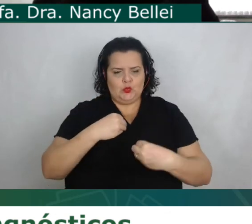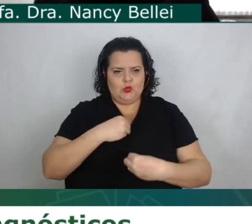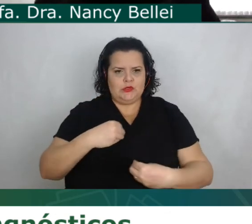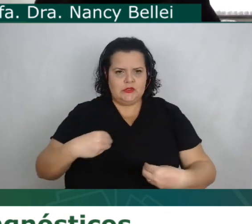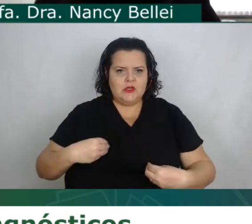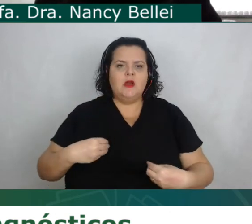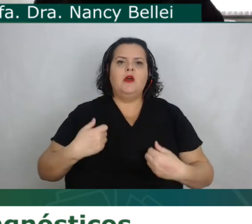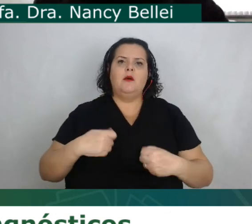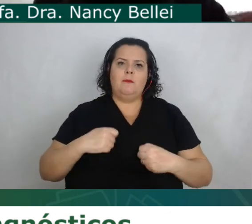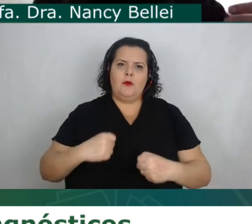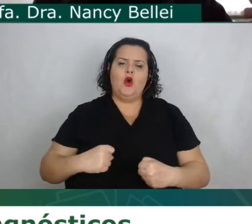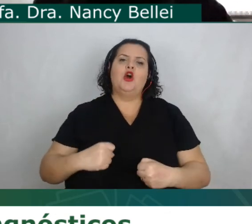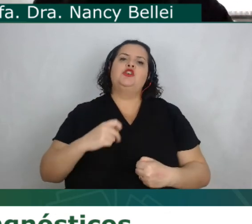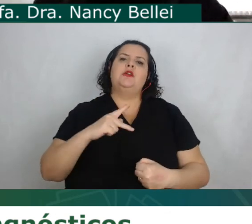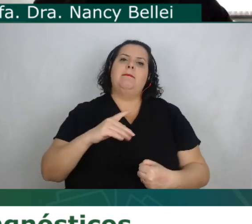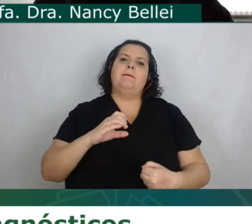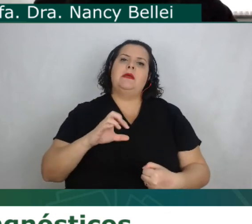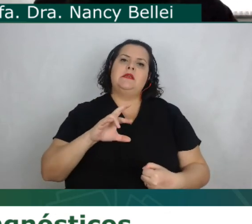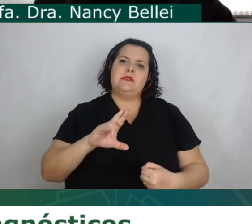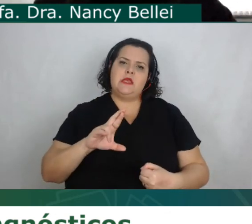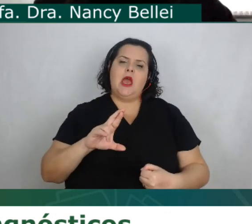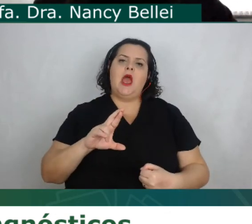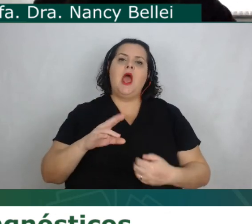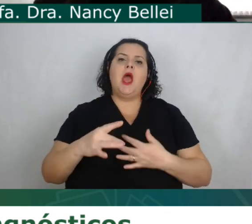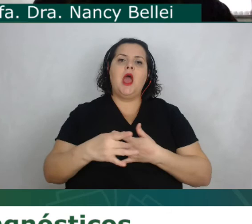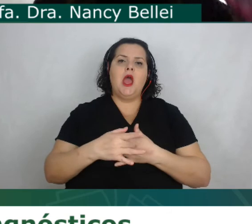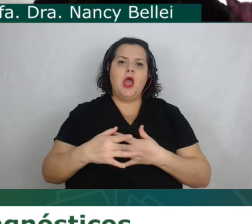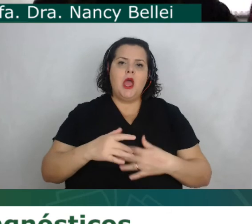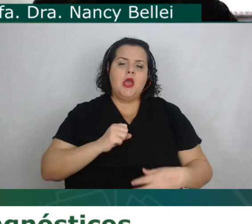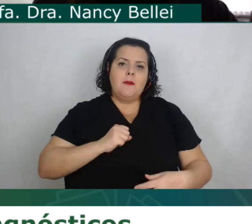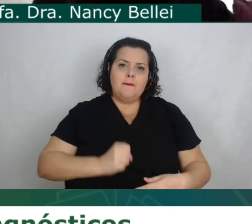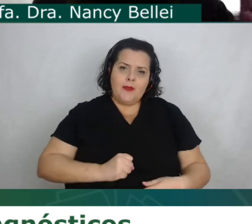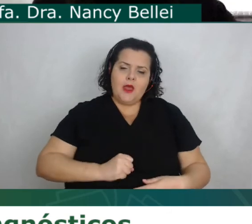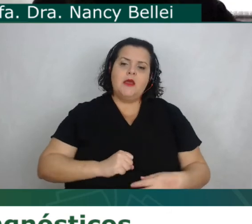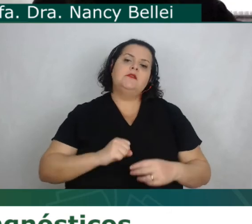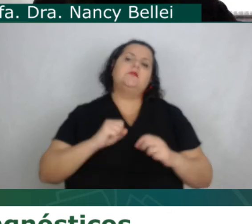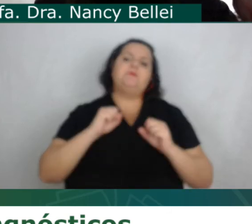para tentar identificar, e em alguns pacientes